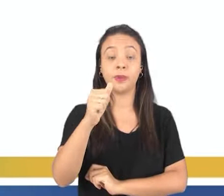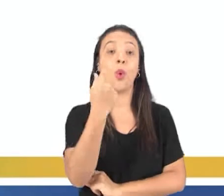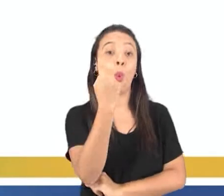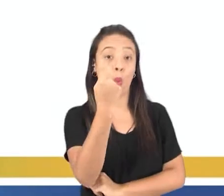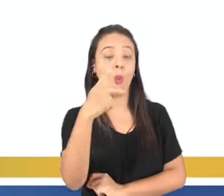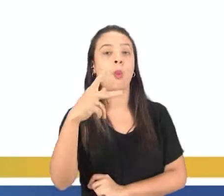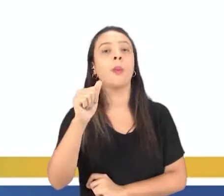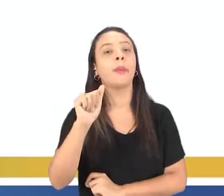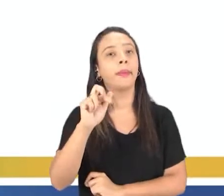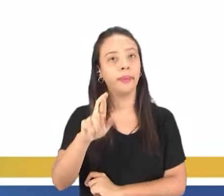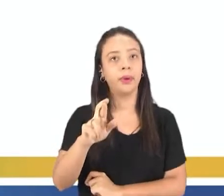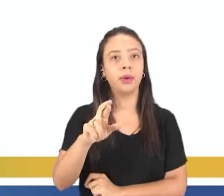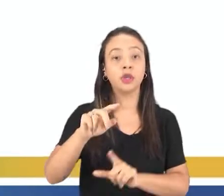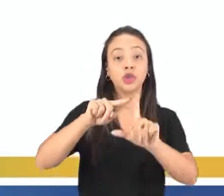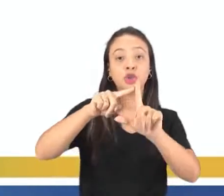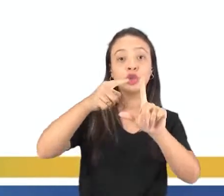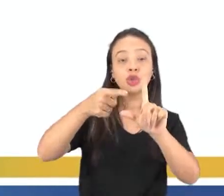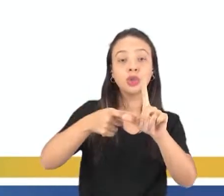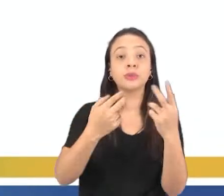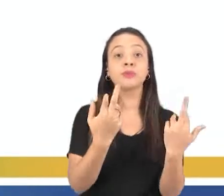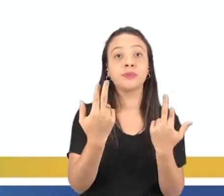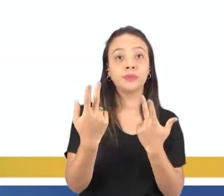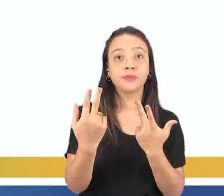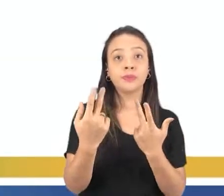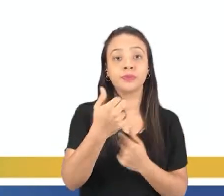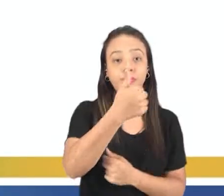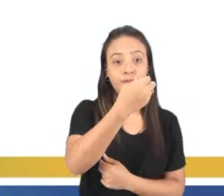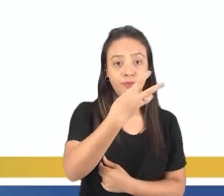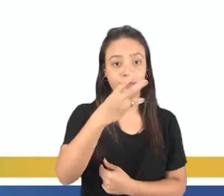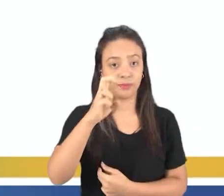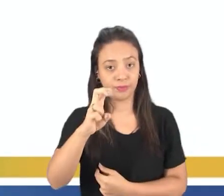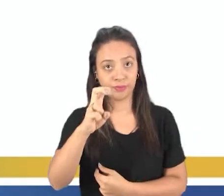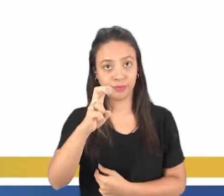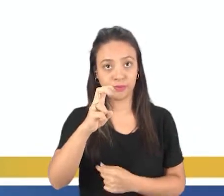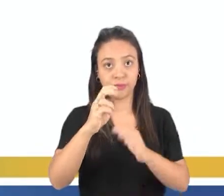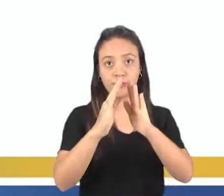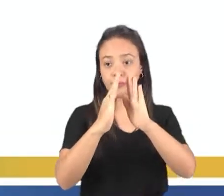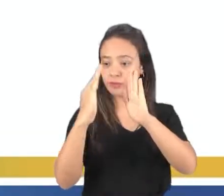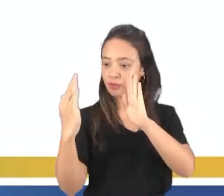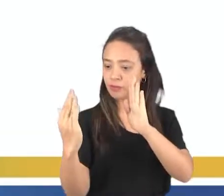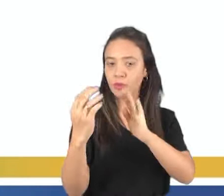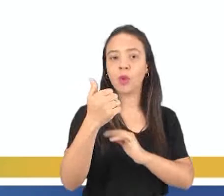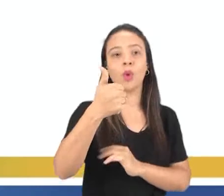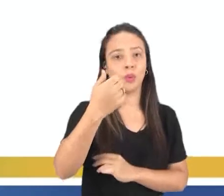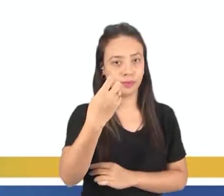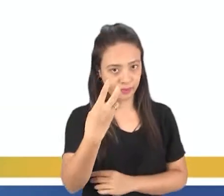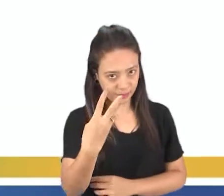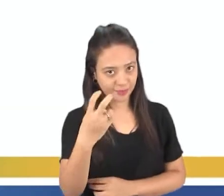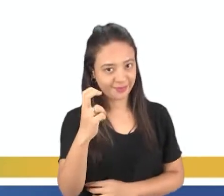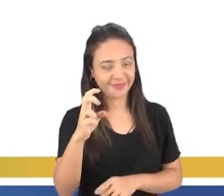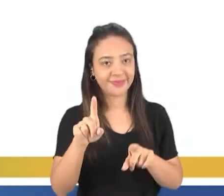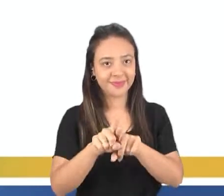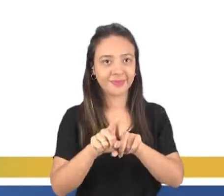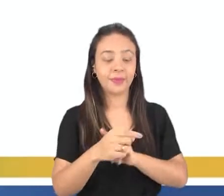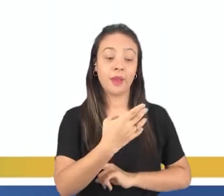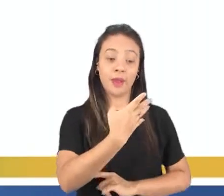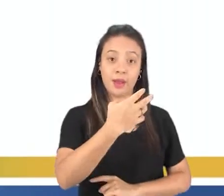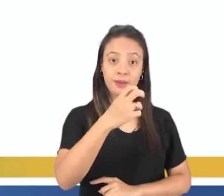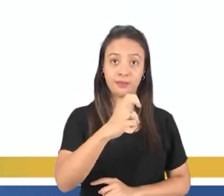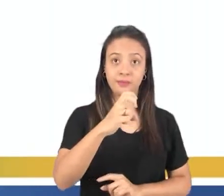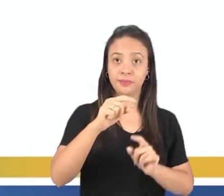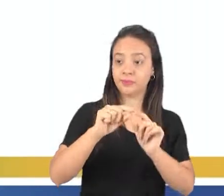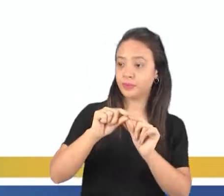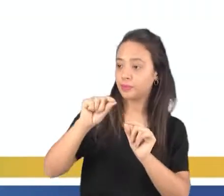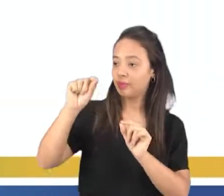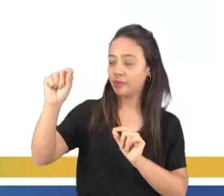um par de ângulos congruentes. 135 graus, oposto a ele o mesmo ângulo. Nós temos um ângulo de 45